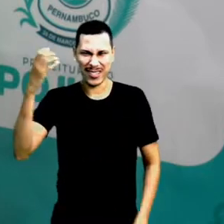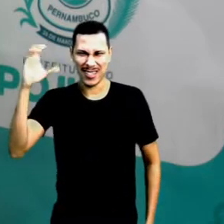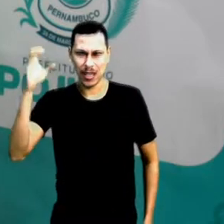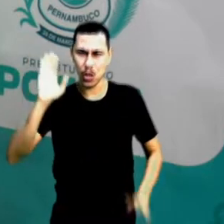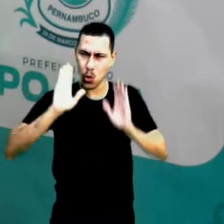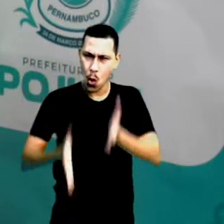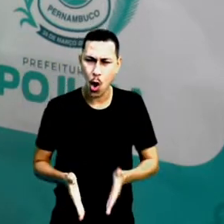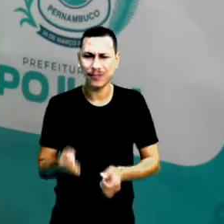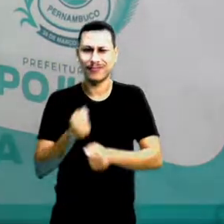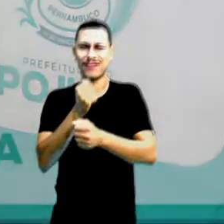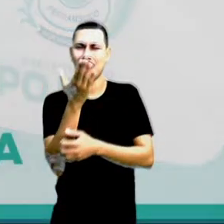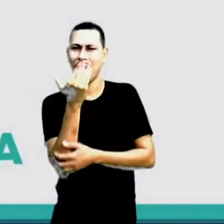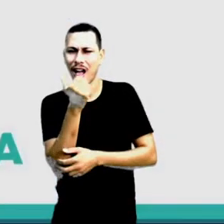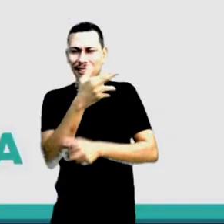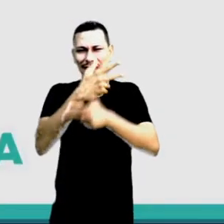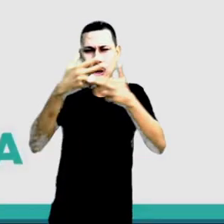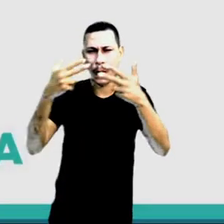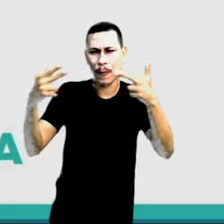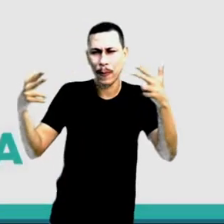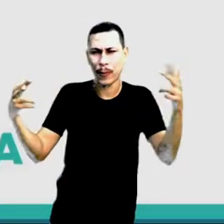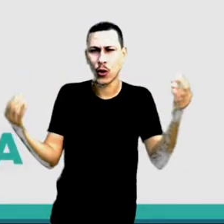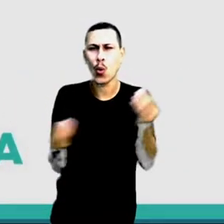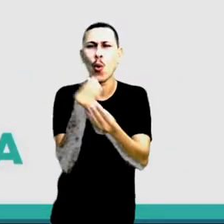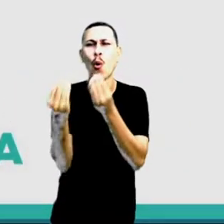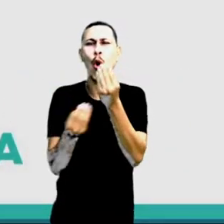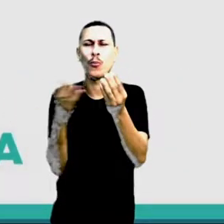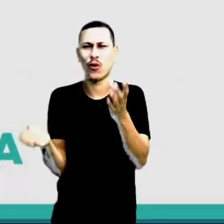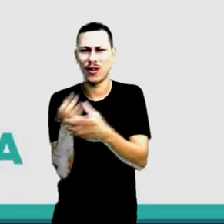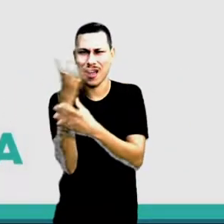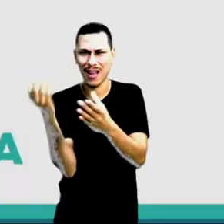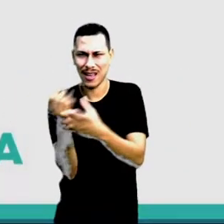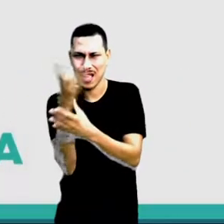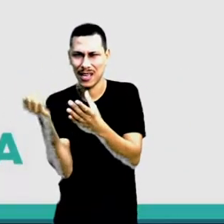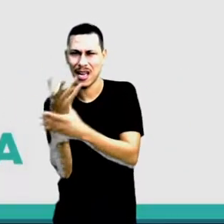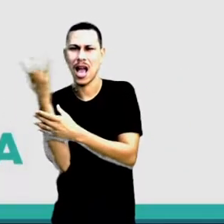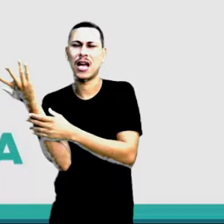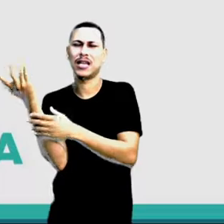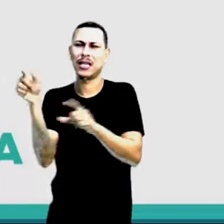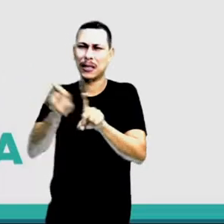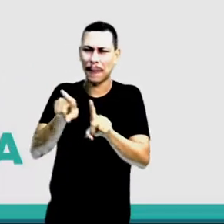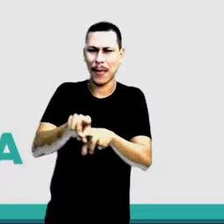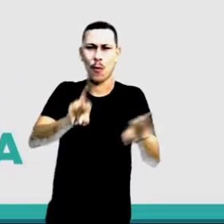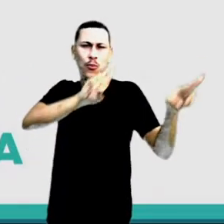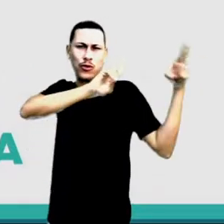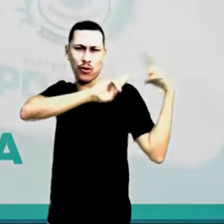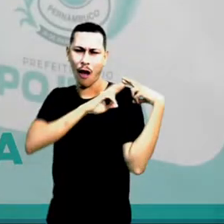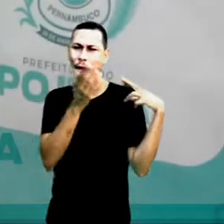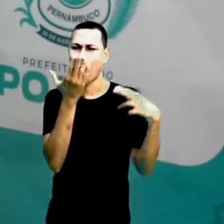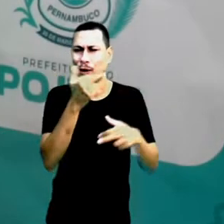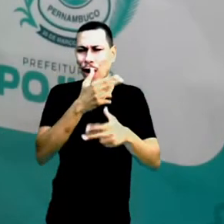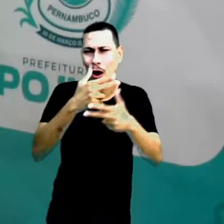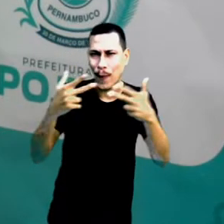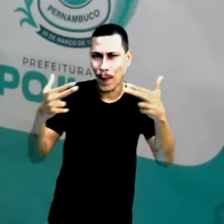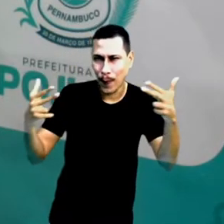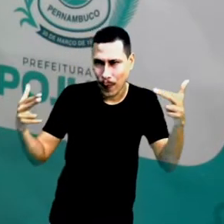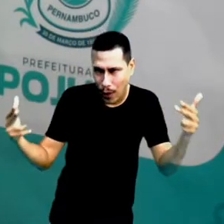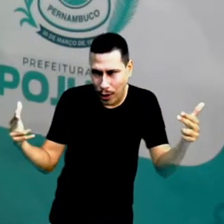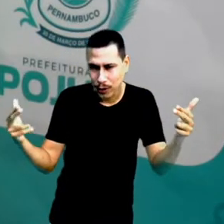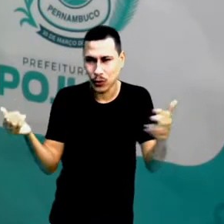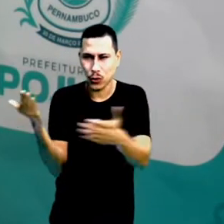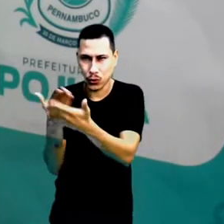alimentos. A composição dos alimentos e suas funções. A gente já sabe várias coisas sobre os alimentos, mas hoje a gente vai